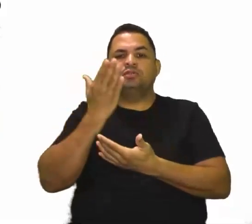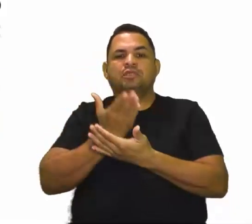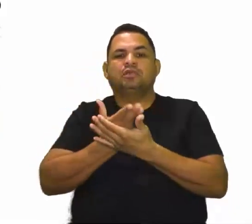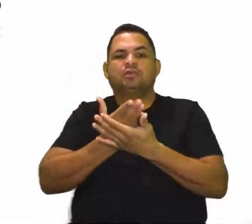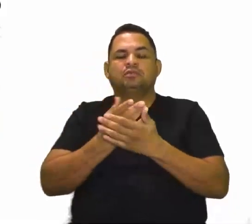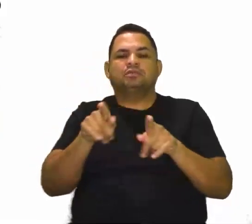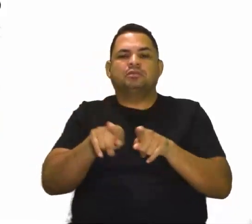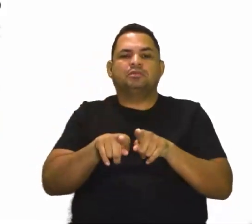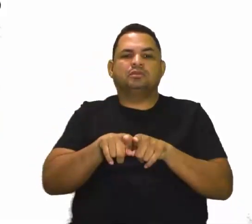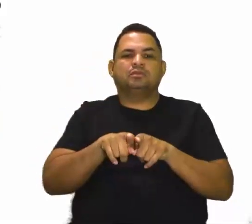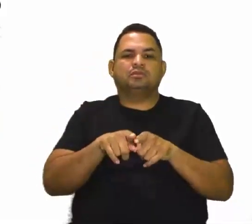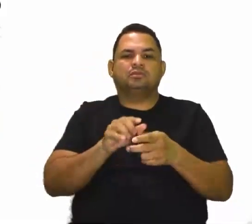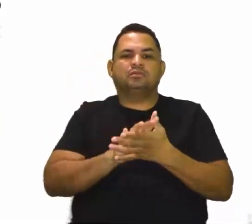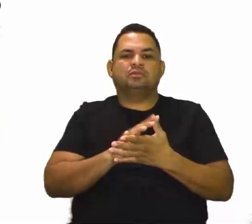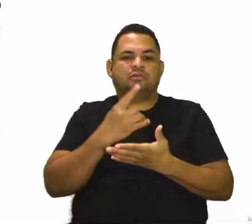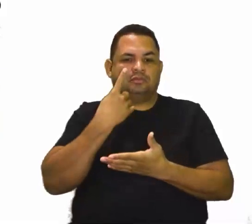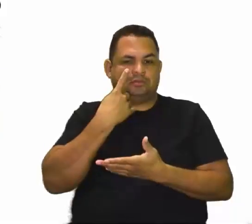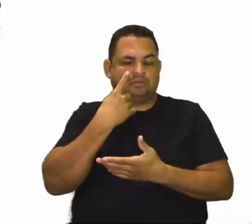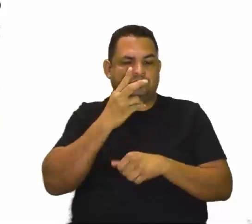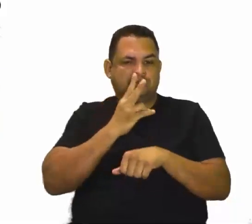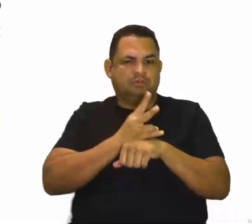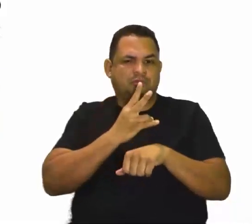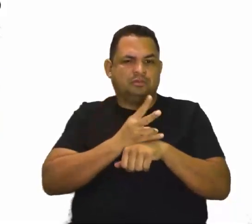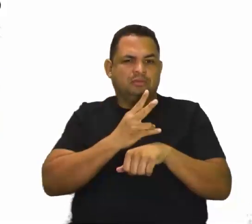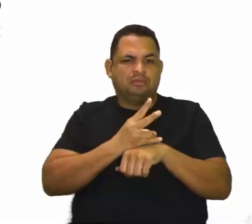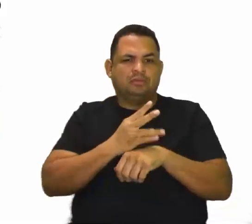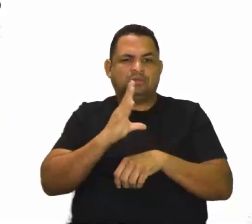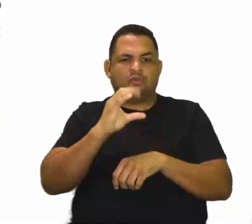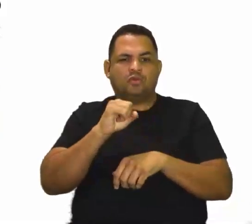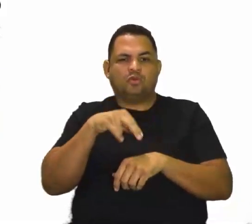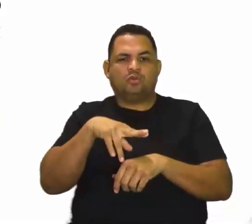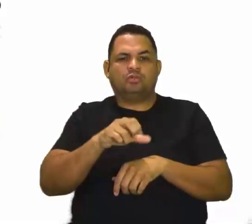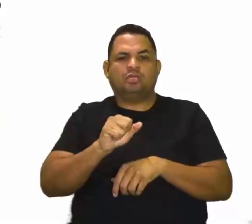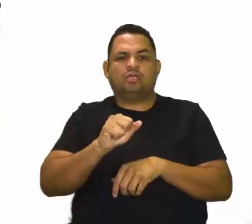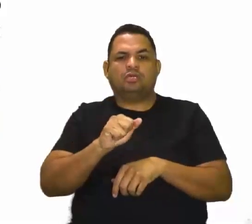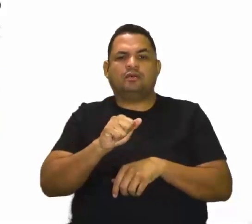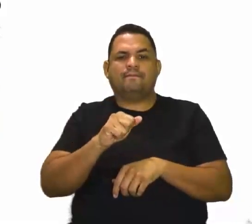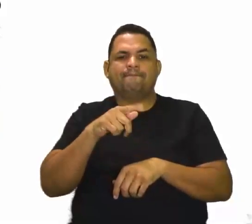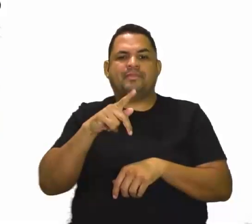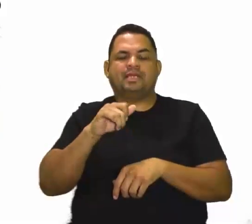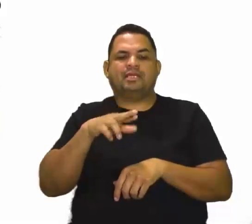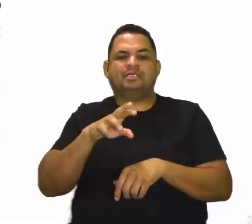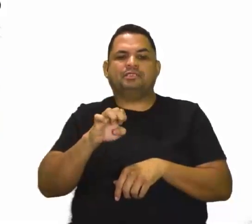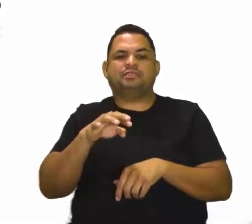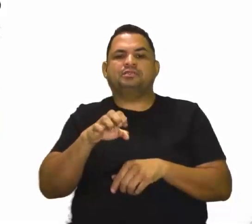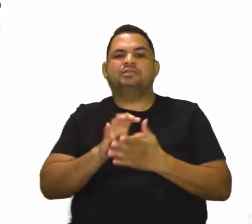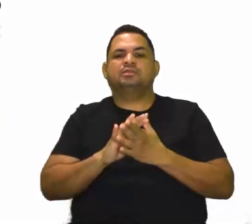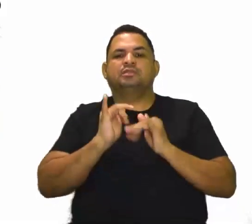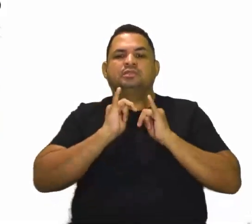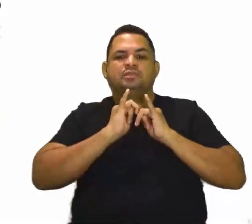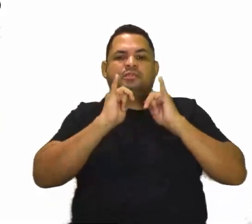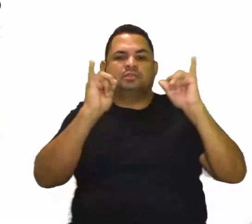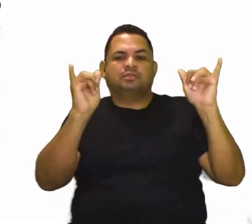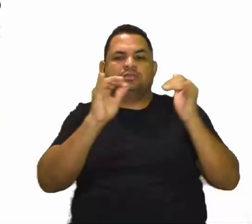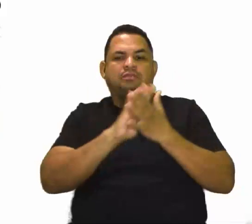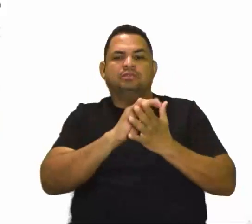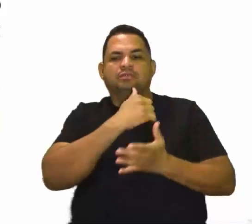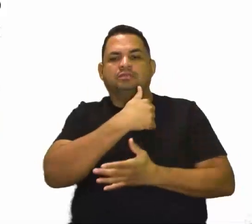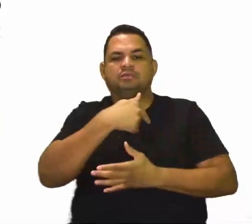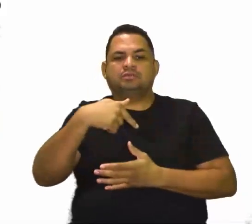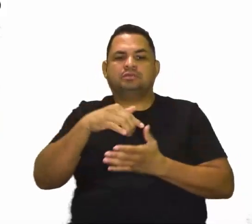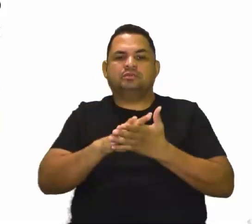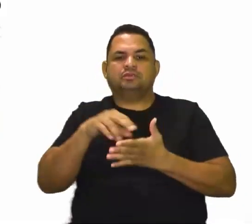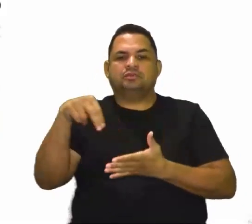aula. Assiste o documentário sobre a Coluna Prestes, publicado em 17 de novembro de